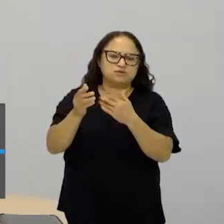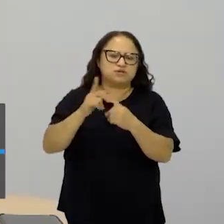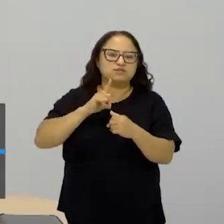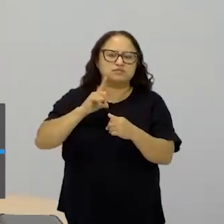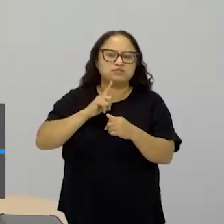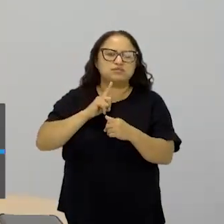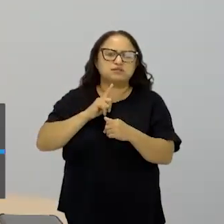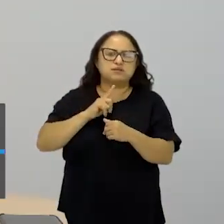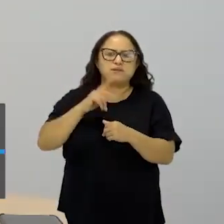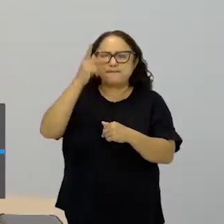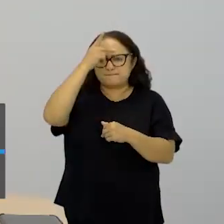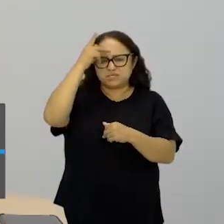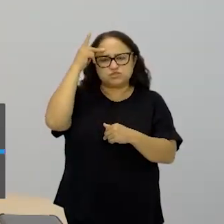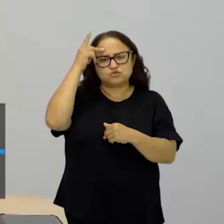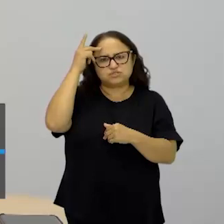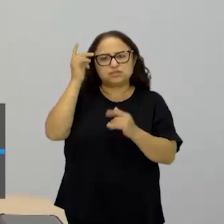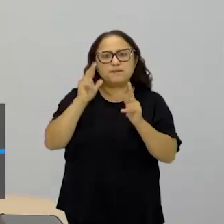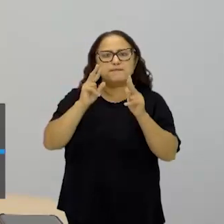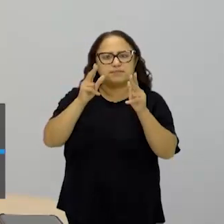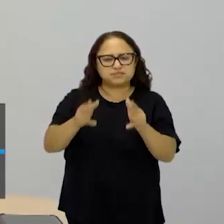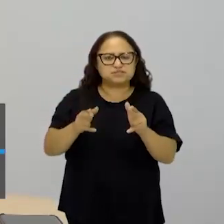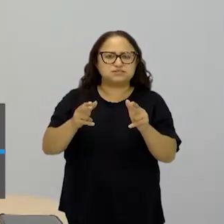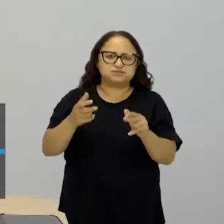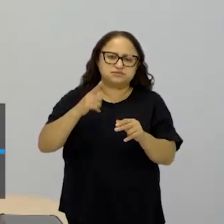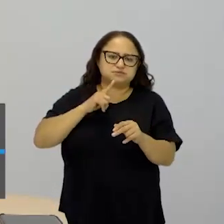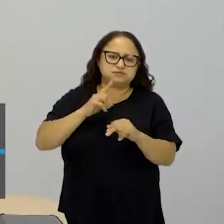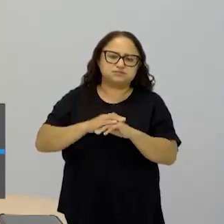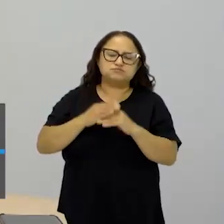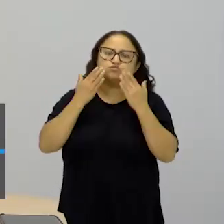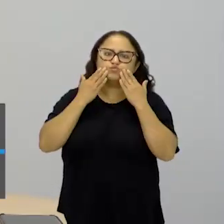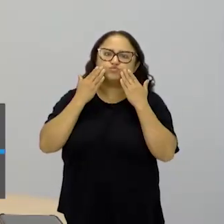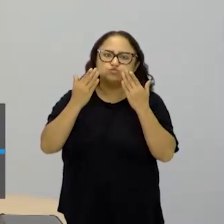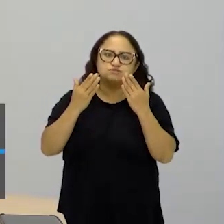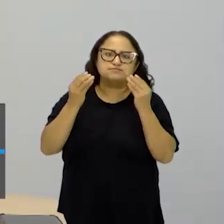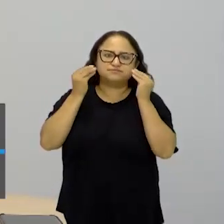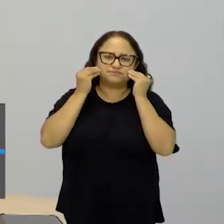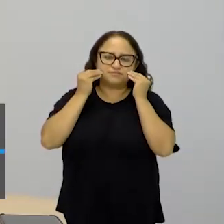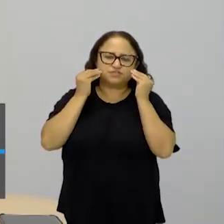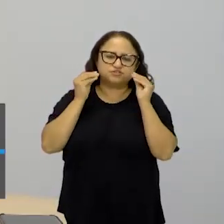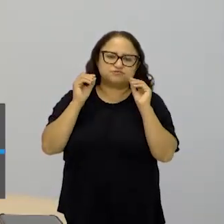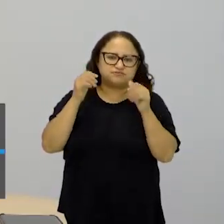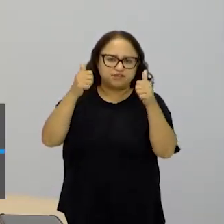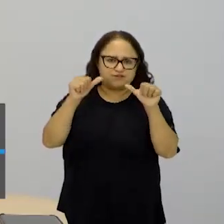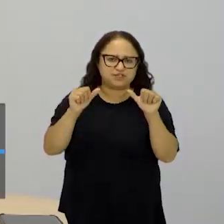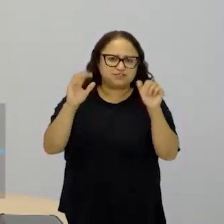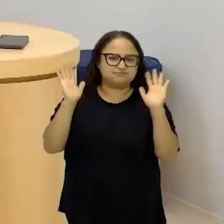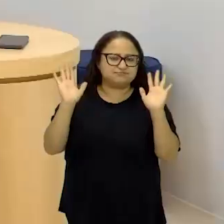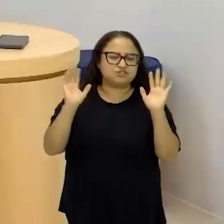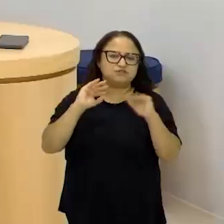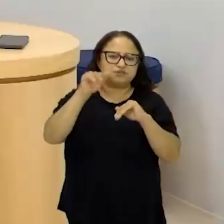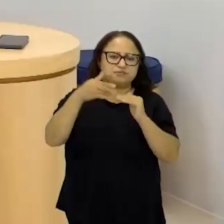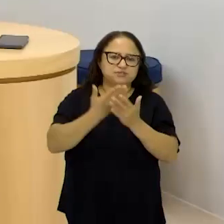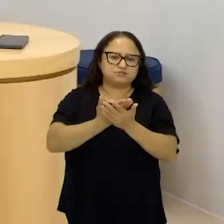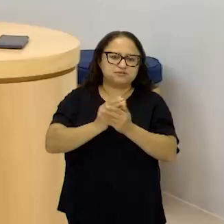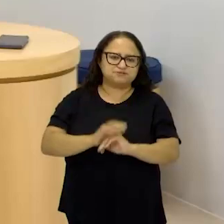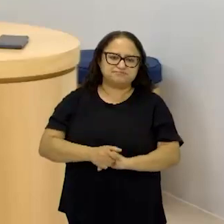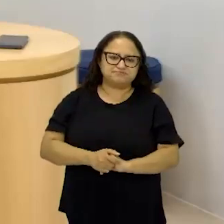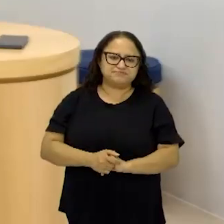coisas bem semelhantes que vocês vão perceber nas próximas aulas. Beijo grande, avalie a nossa aula e até a próxima, gente. Tchau, tchau.